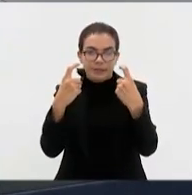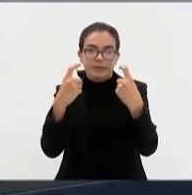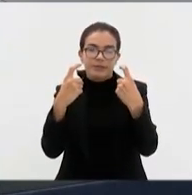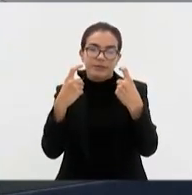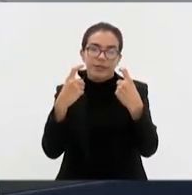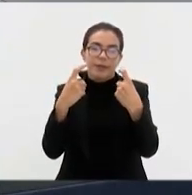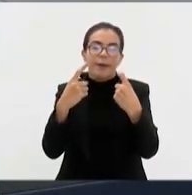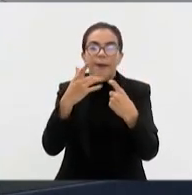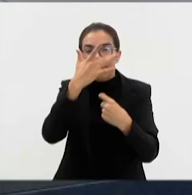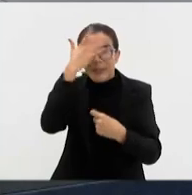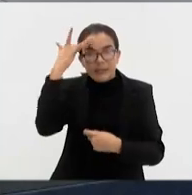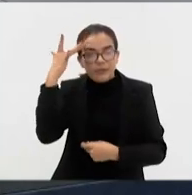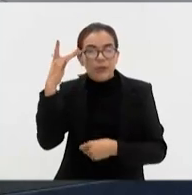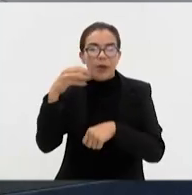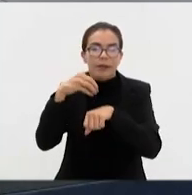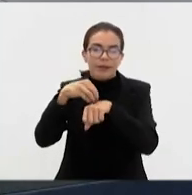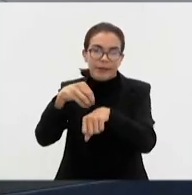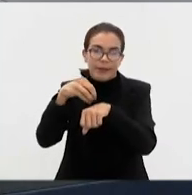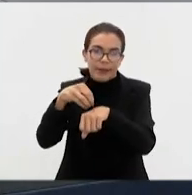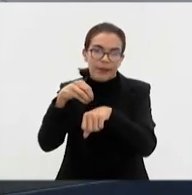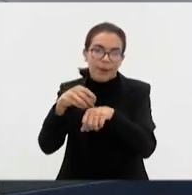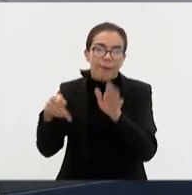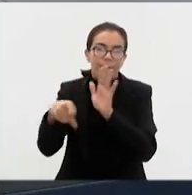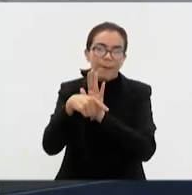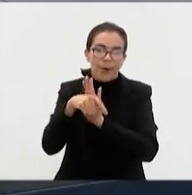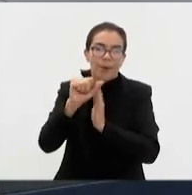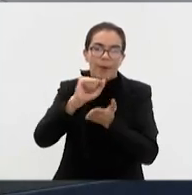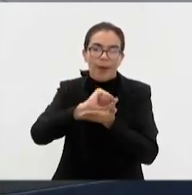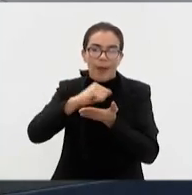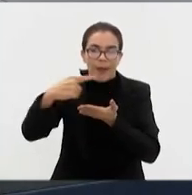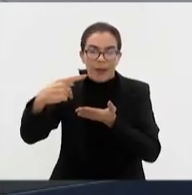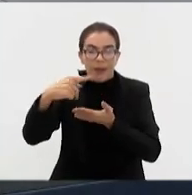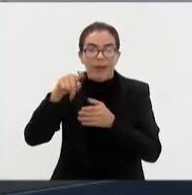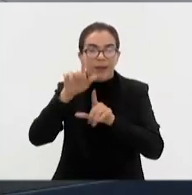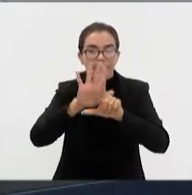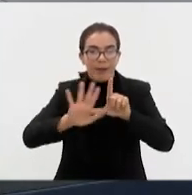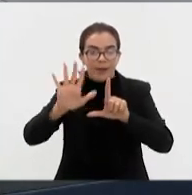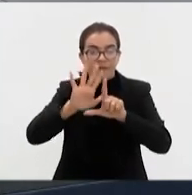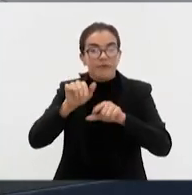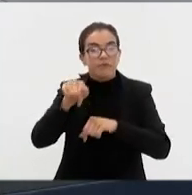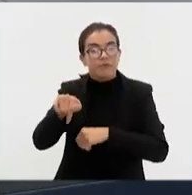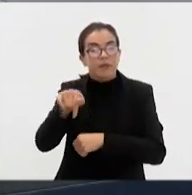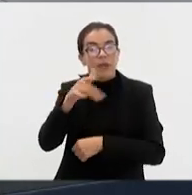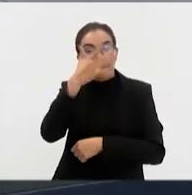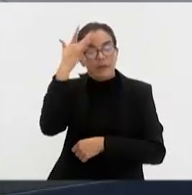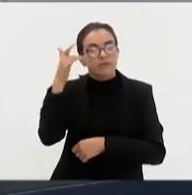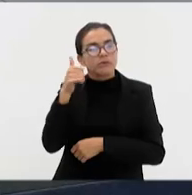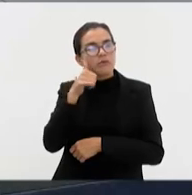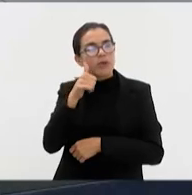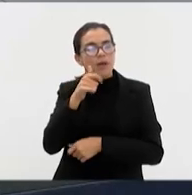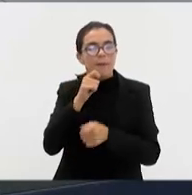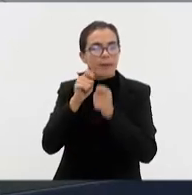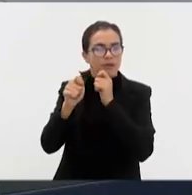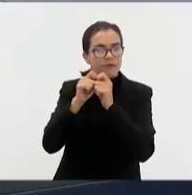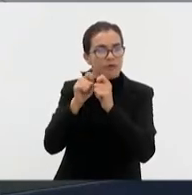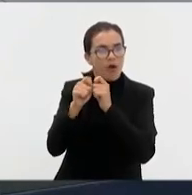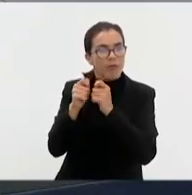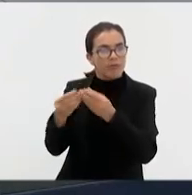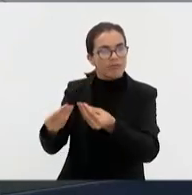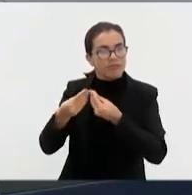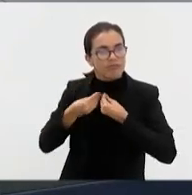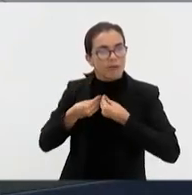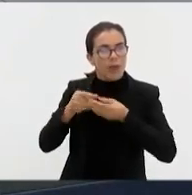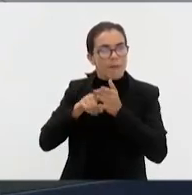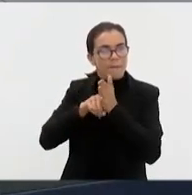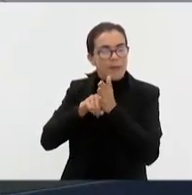sofridas por entregadores da própria plataforma. Chamou a atenção, e foi o que a jornalista nos trouxe para refletir e trabalhar,